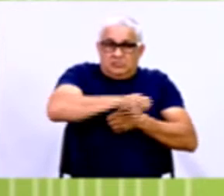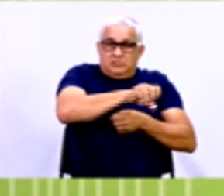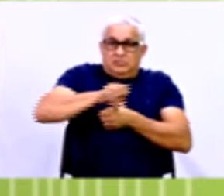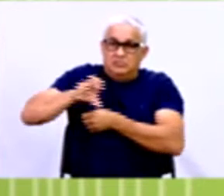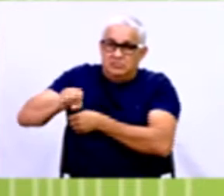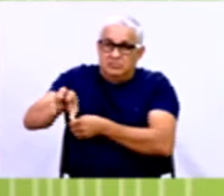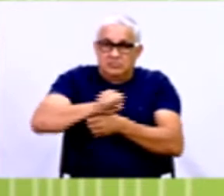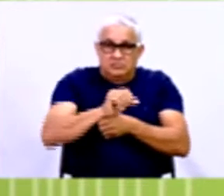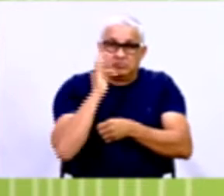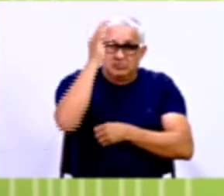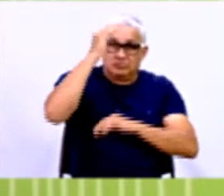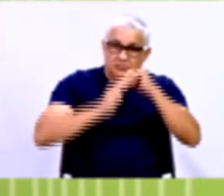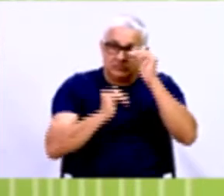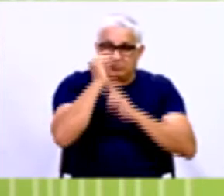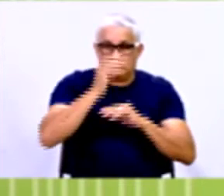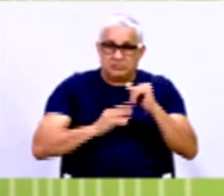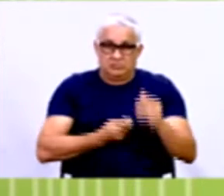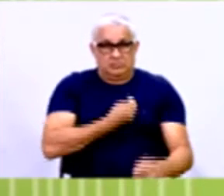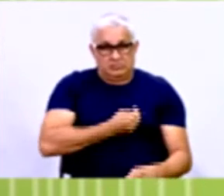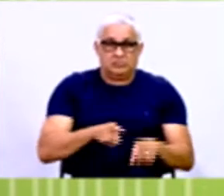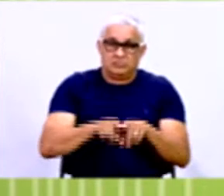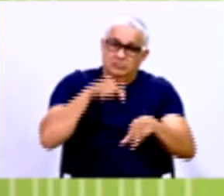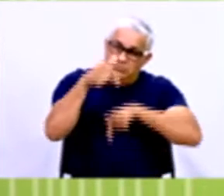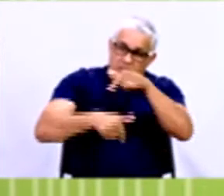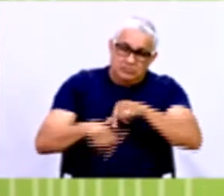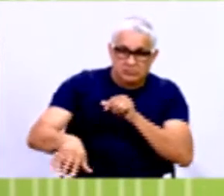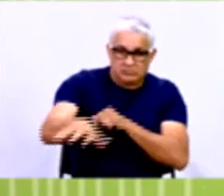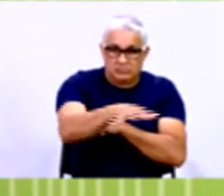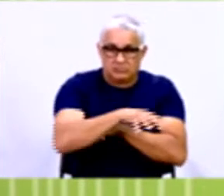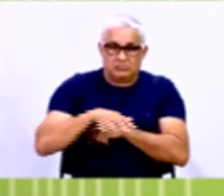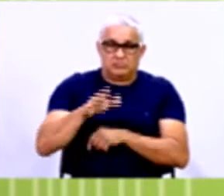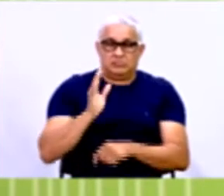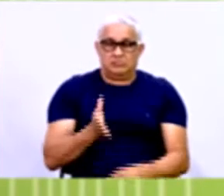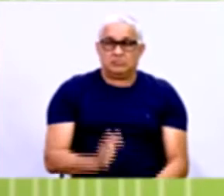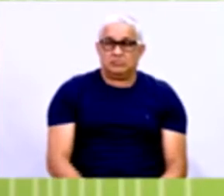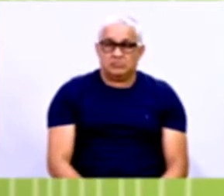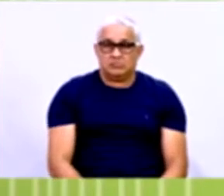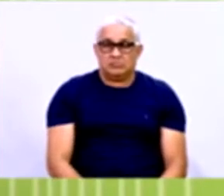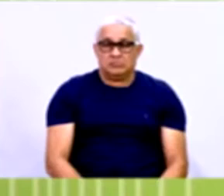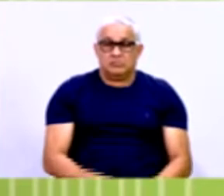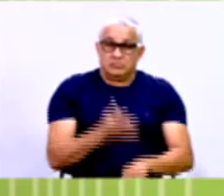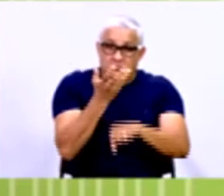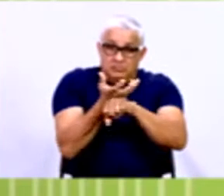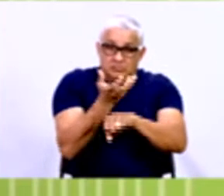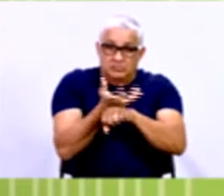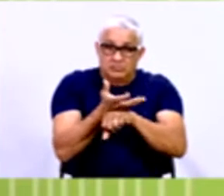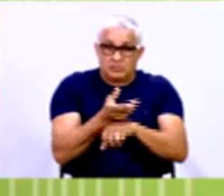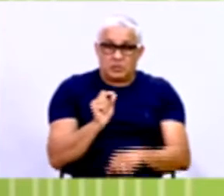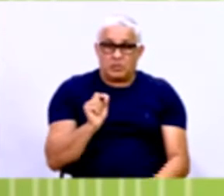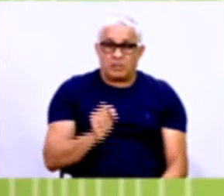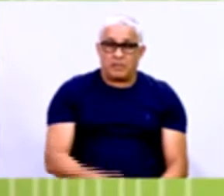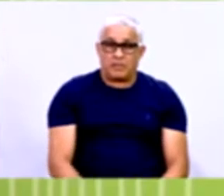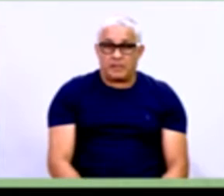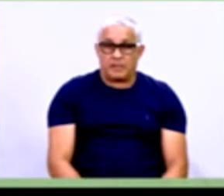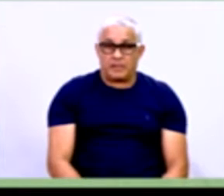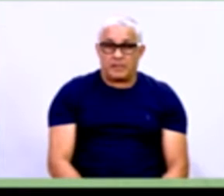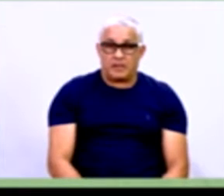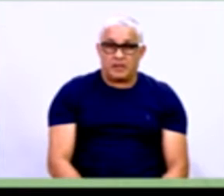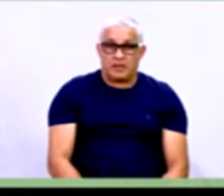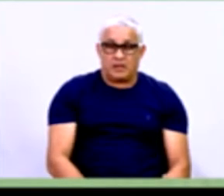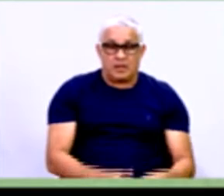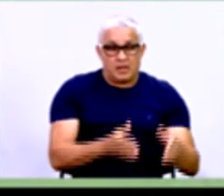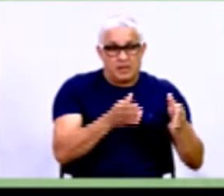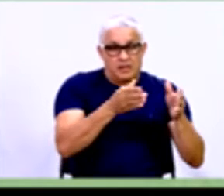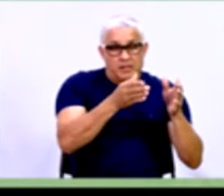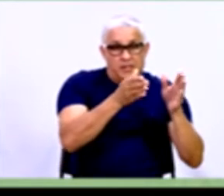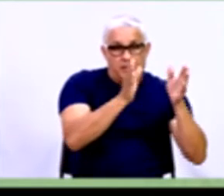sua futura profissão, alguns já trabalham nessa área, enfim. A disciplina, ela está dividida na